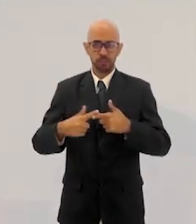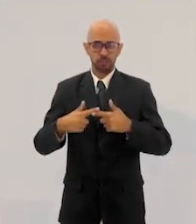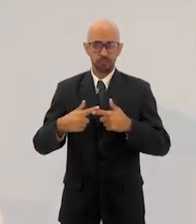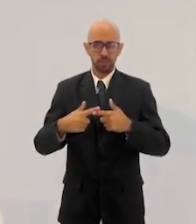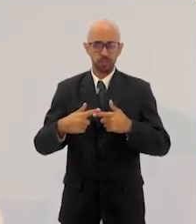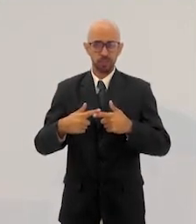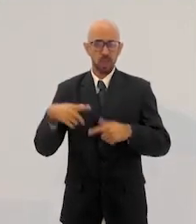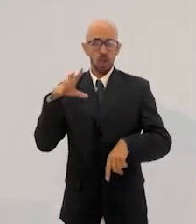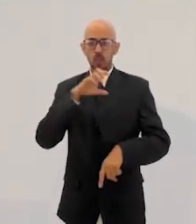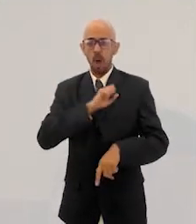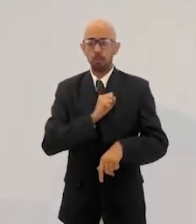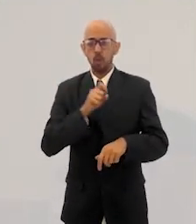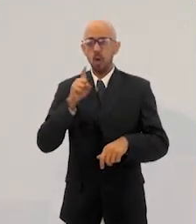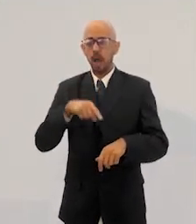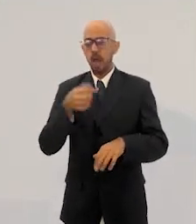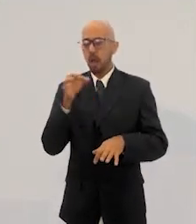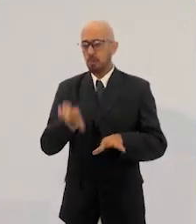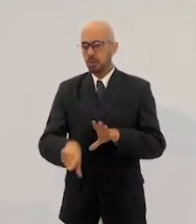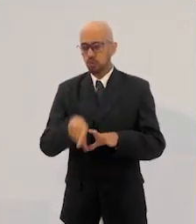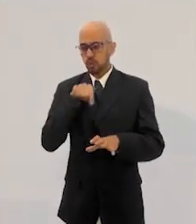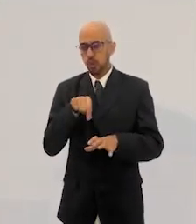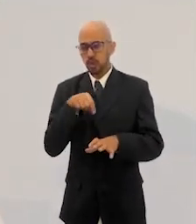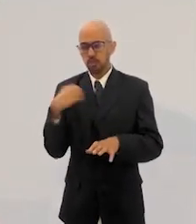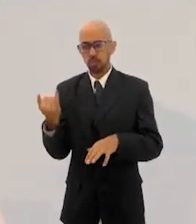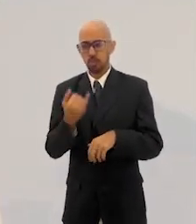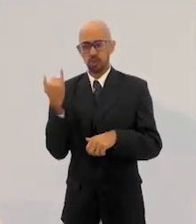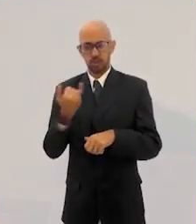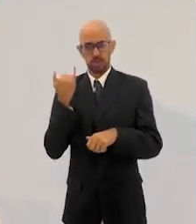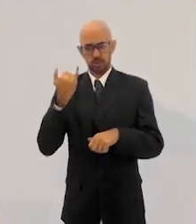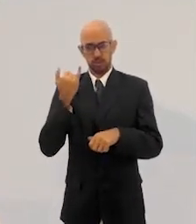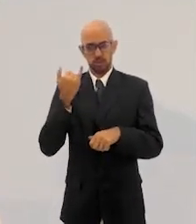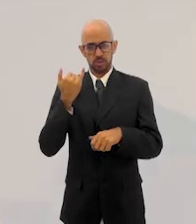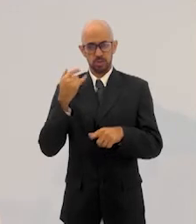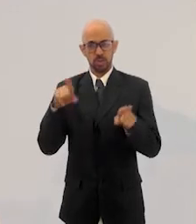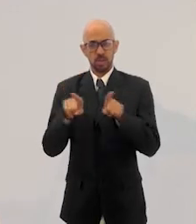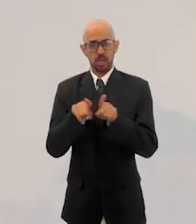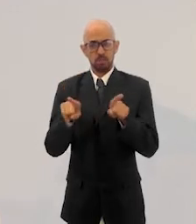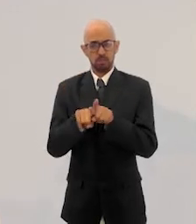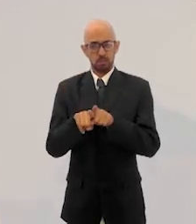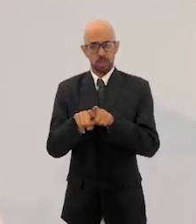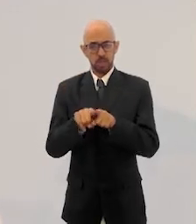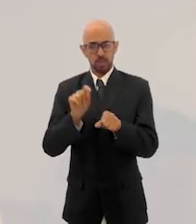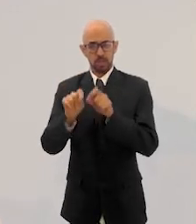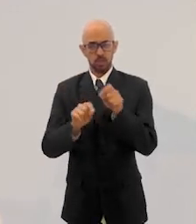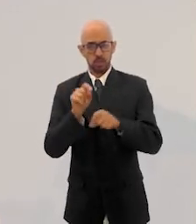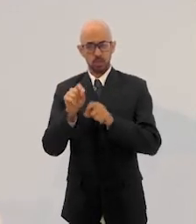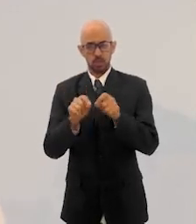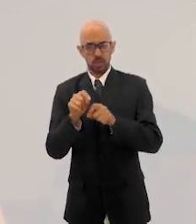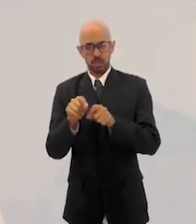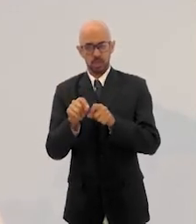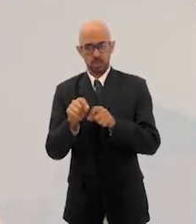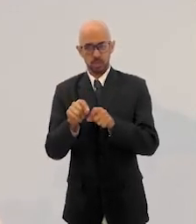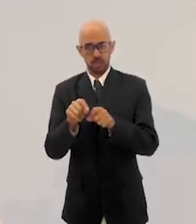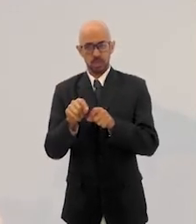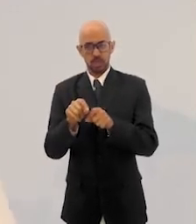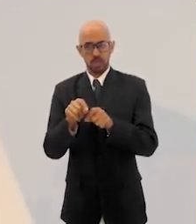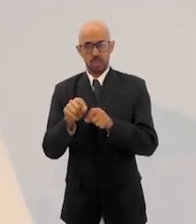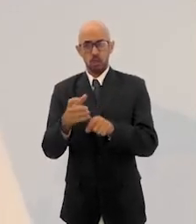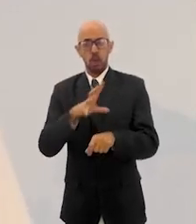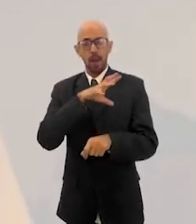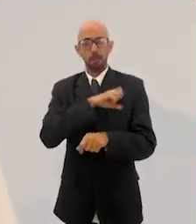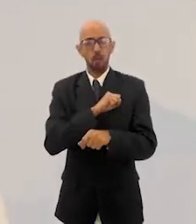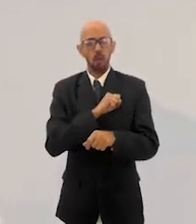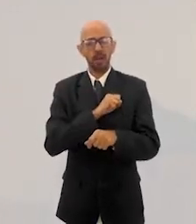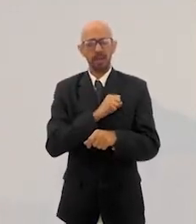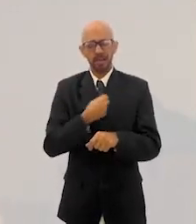menores. Eu acho que o amor é uma opção muito interessante, e o melhor ainda é que o amor ele não só revitaliza o externo da gente, mas